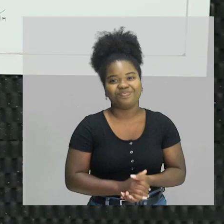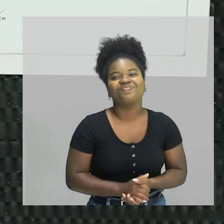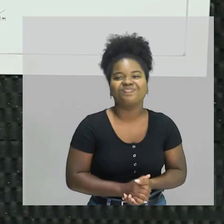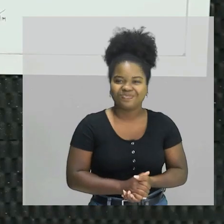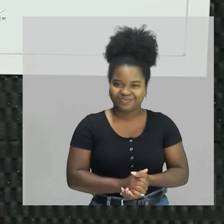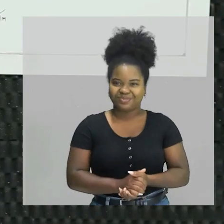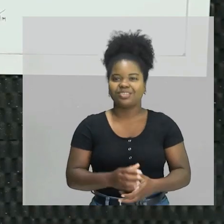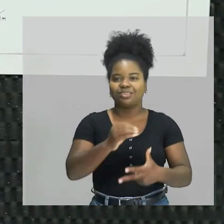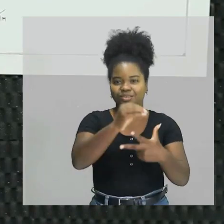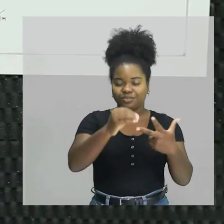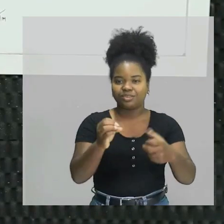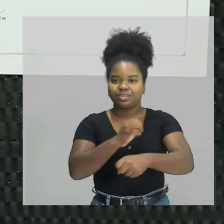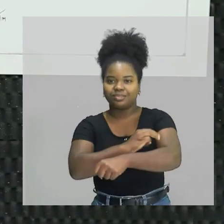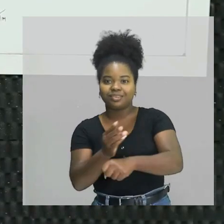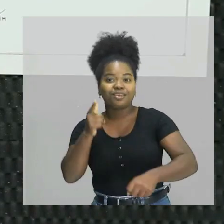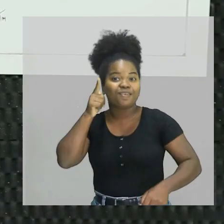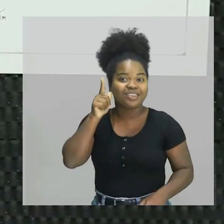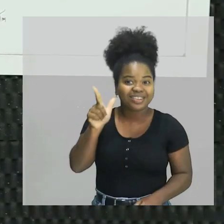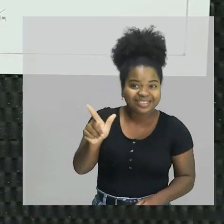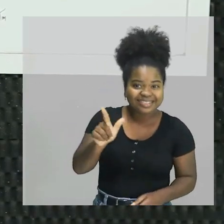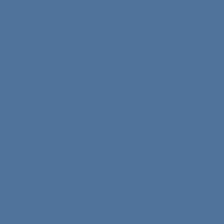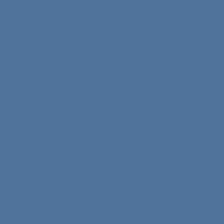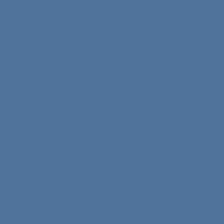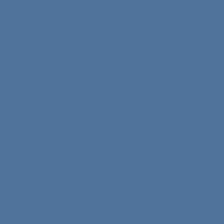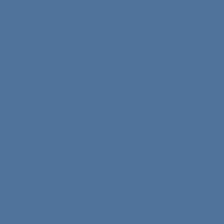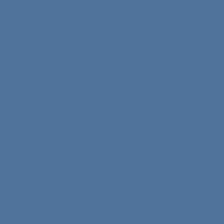para cima do EMA, para cima do Enem.